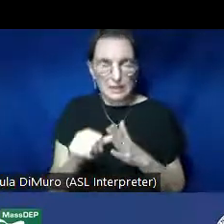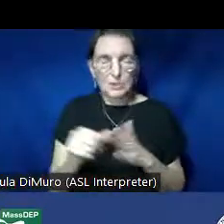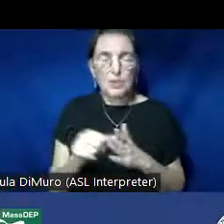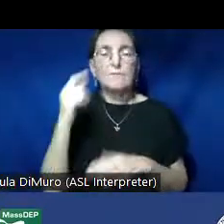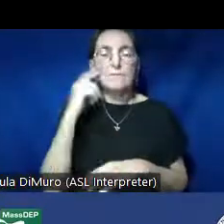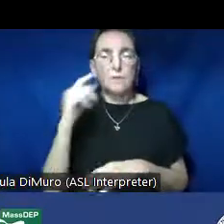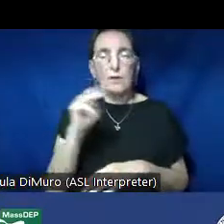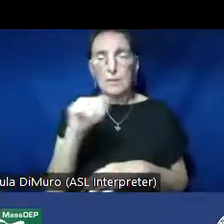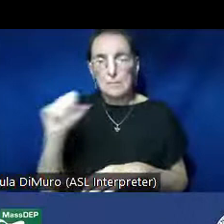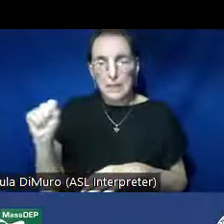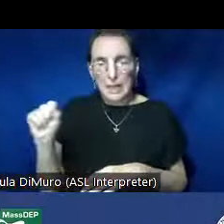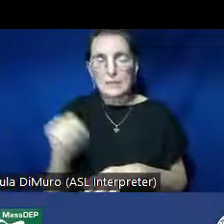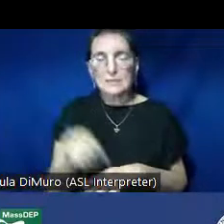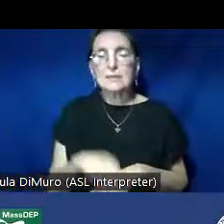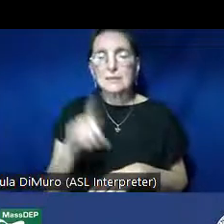desenvolve